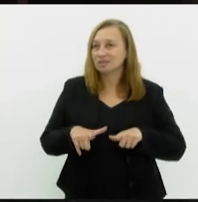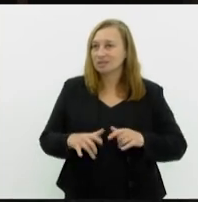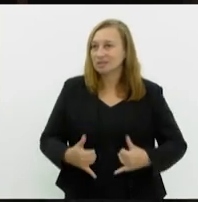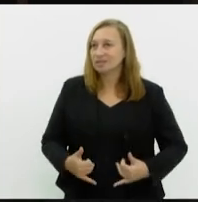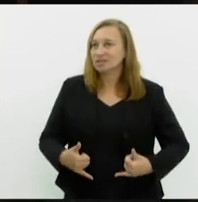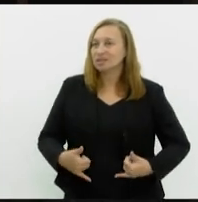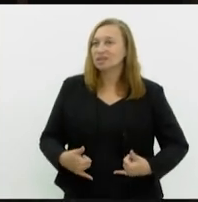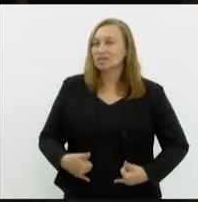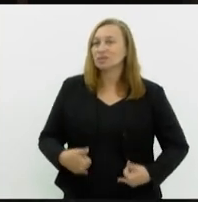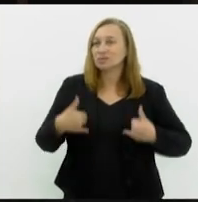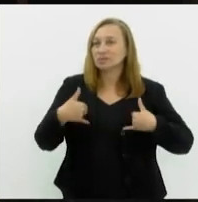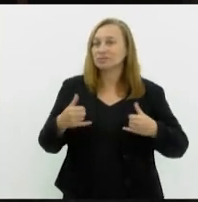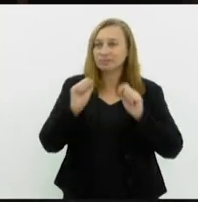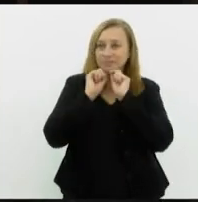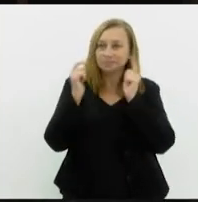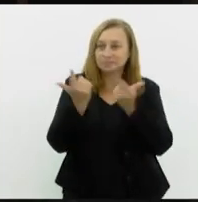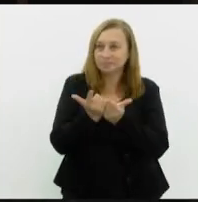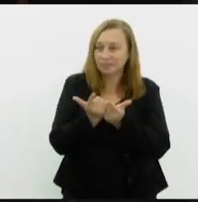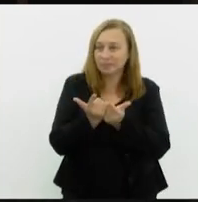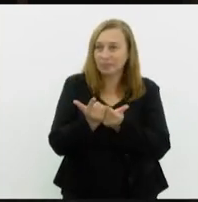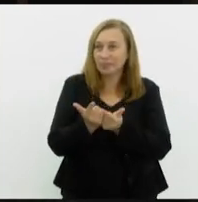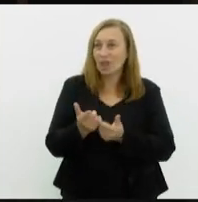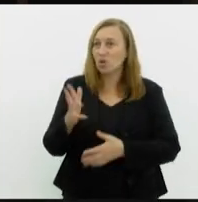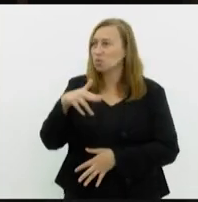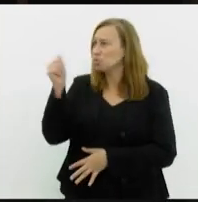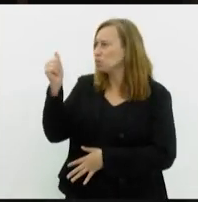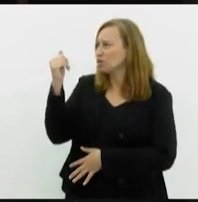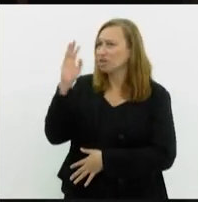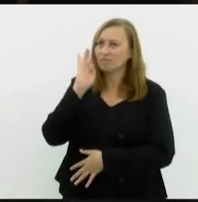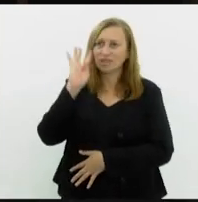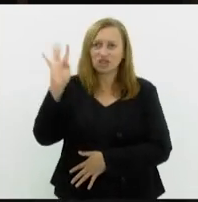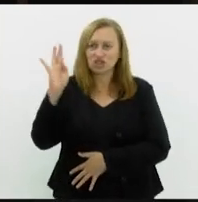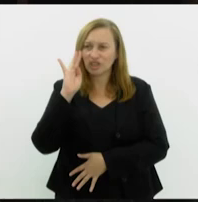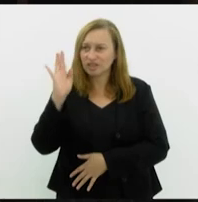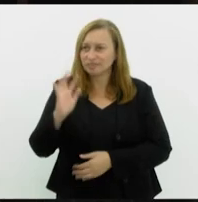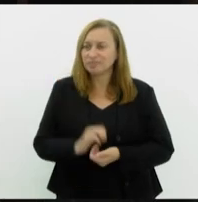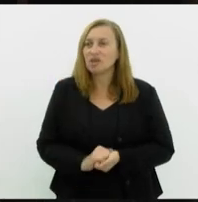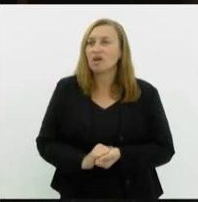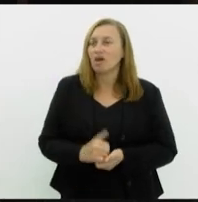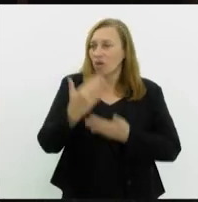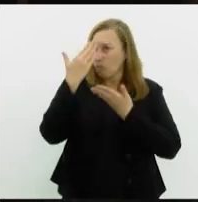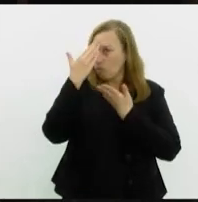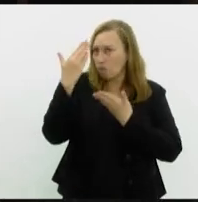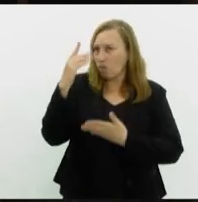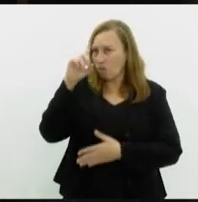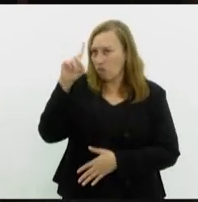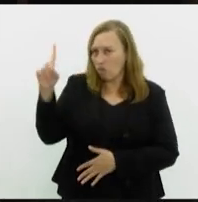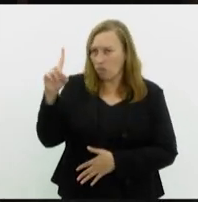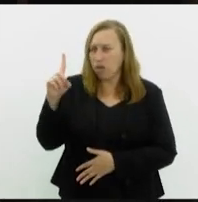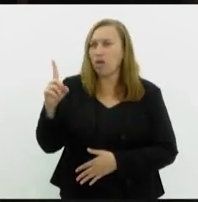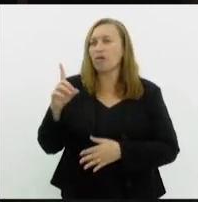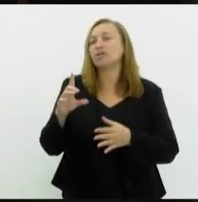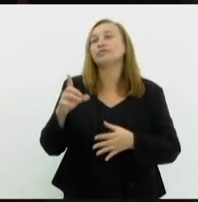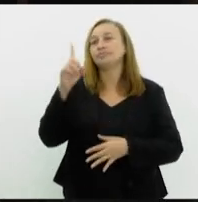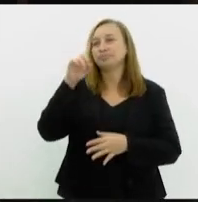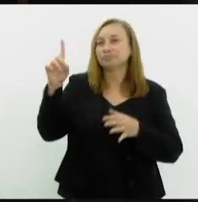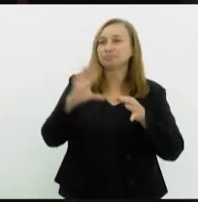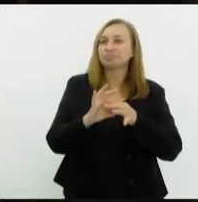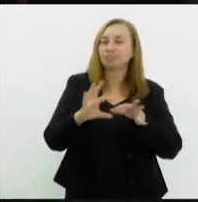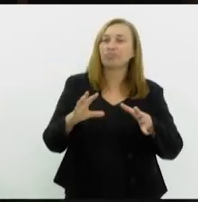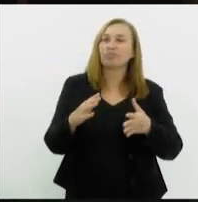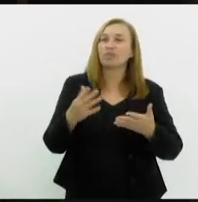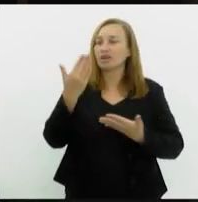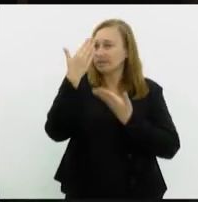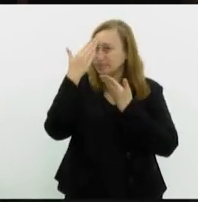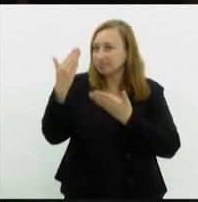aqui da LERJ, uma situação que eu nunca imaginei na minha vida, e graças a Deus, Deus está permitindo. Agradecer